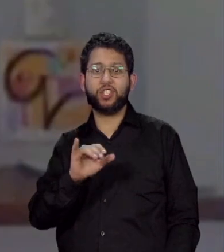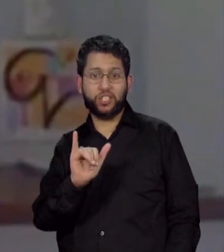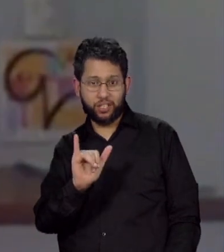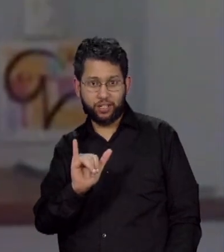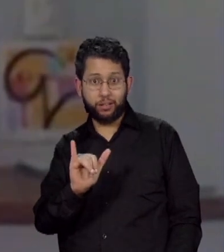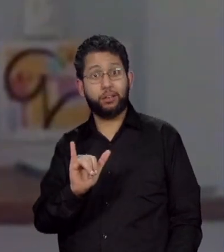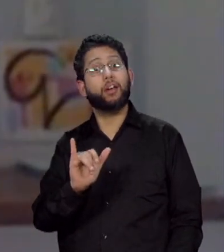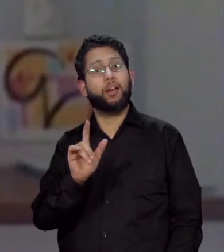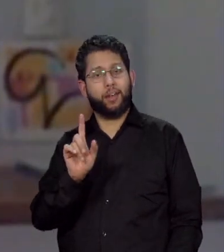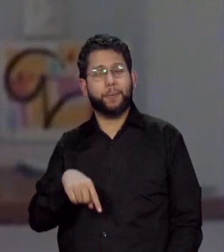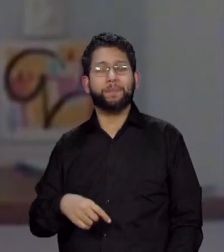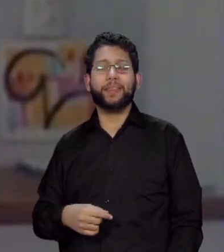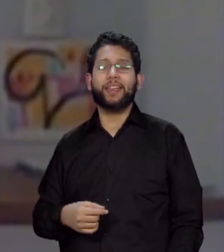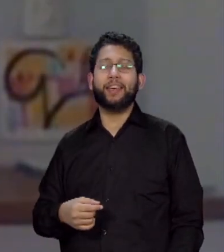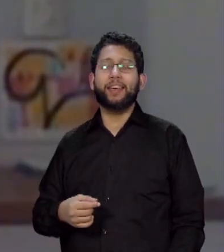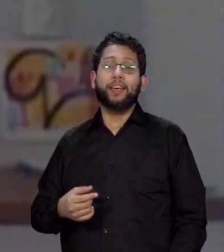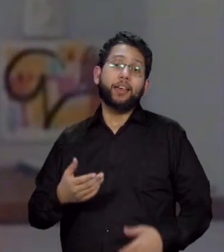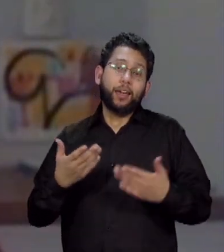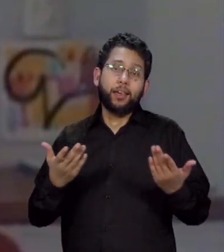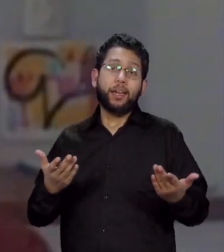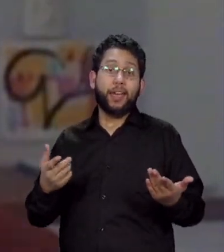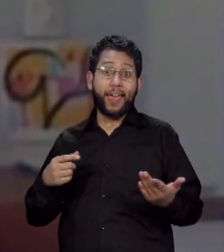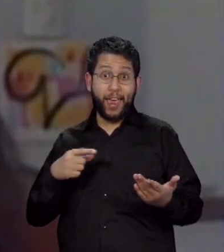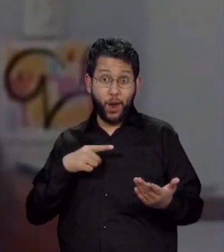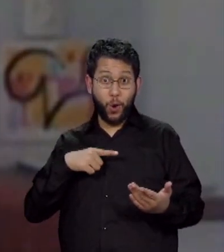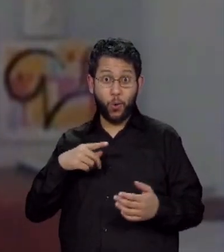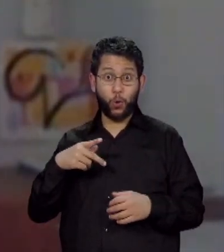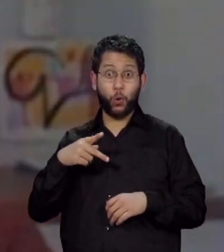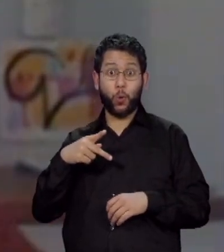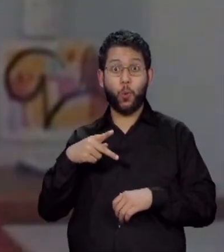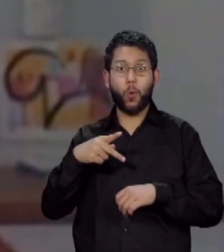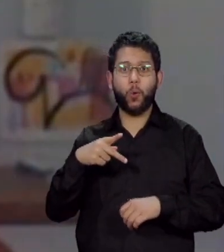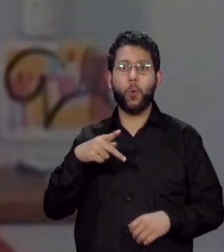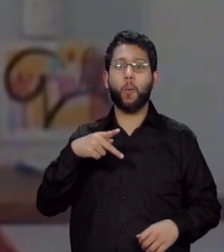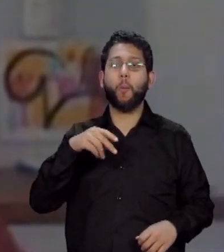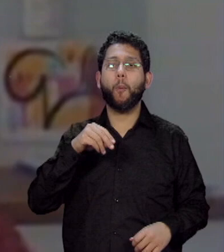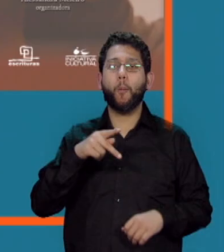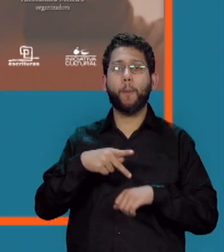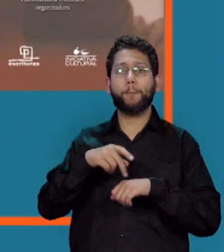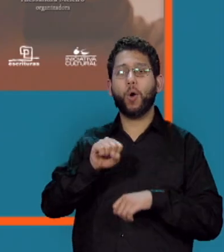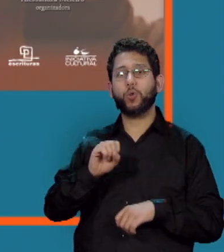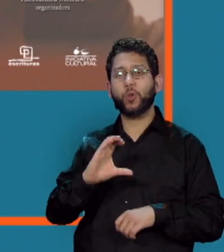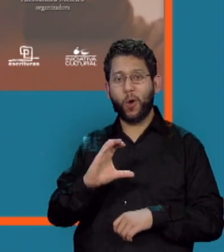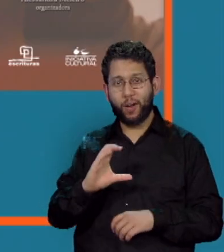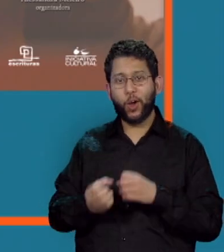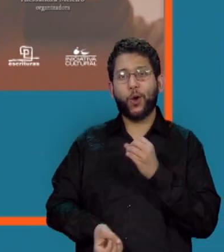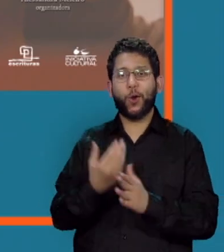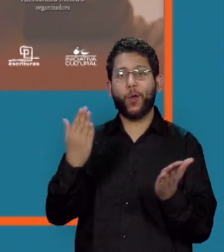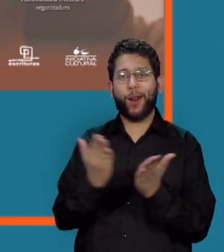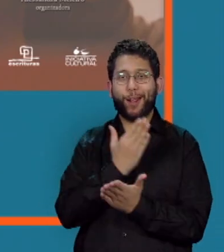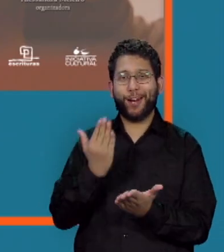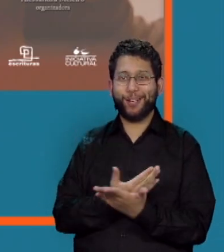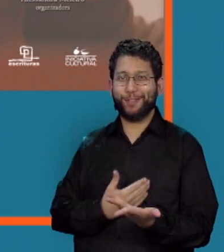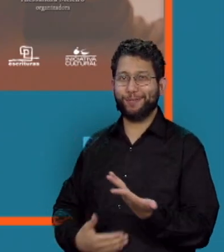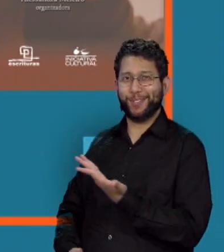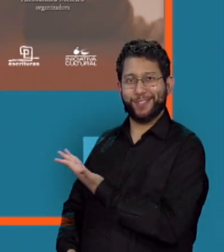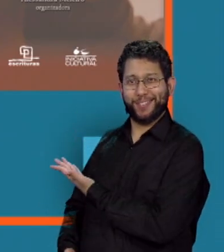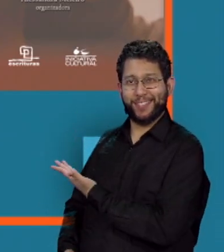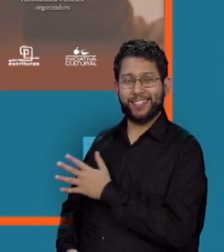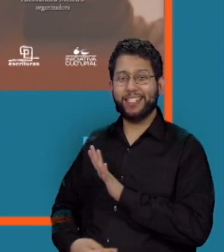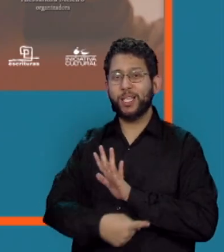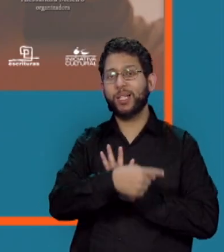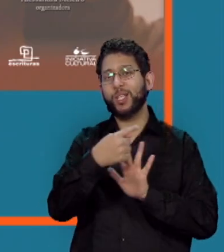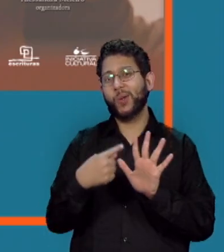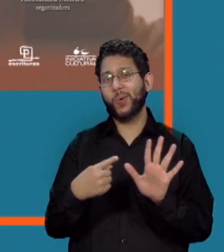aí, enfim, esse pós-doc resultou em alguns livros, né? 5 capas coloridas estão lado a lado e possuem o